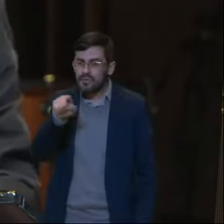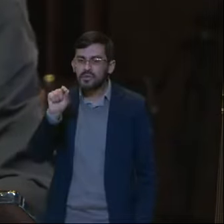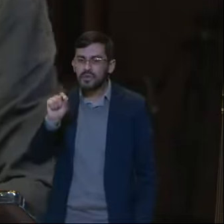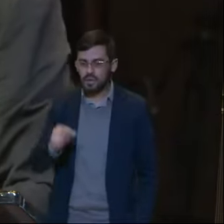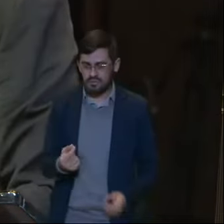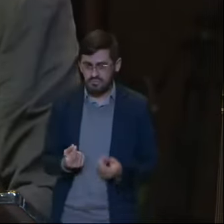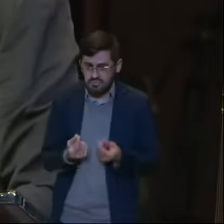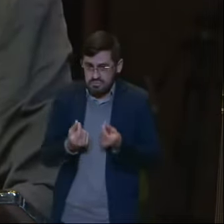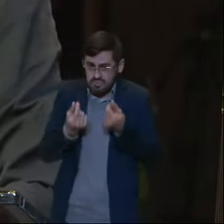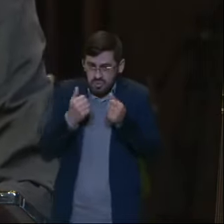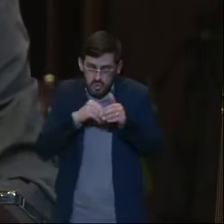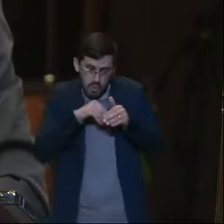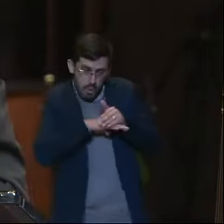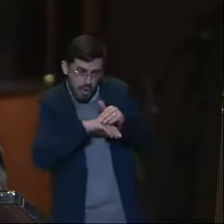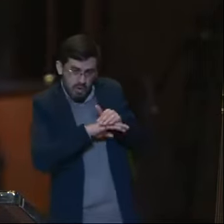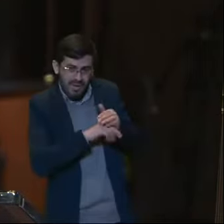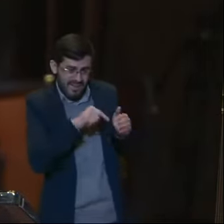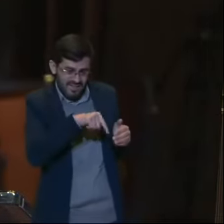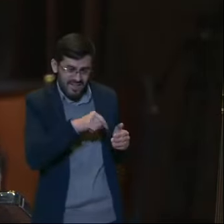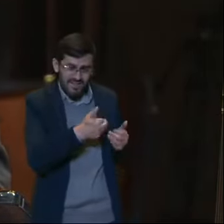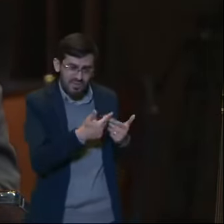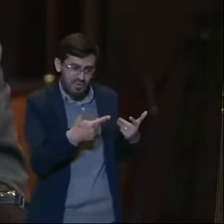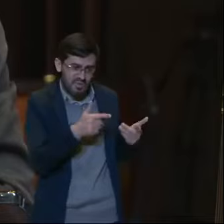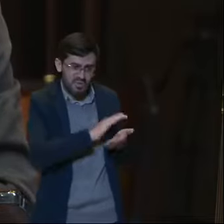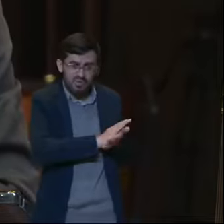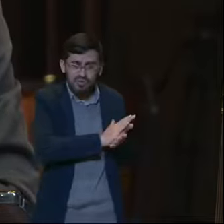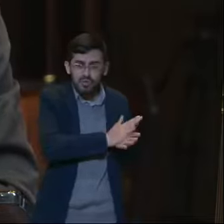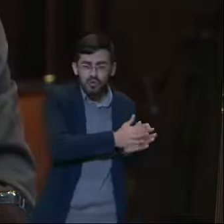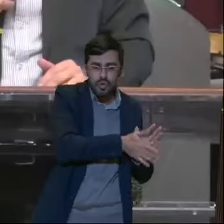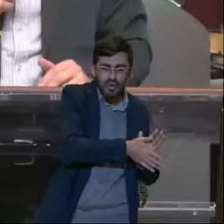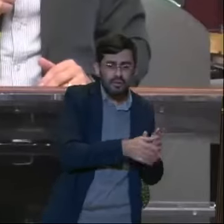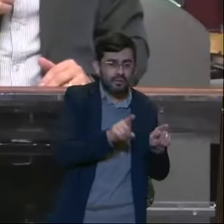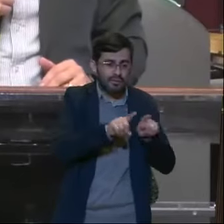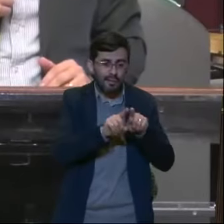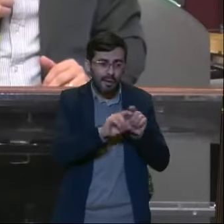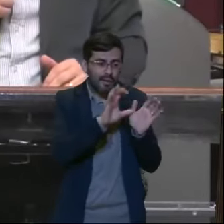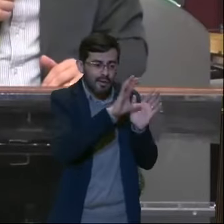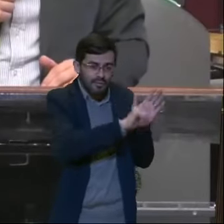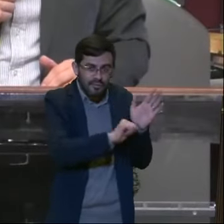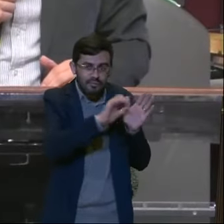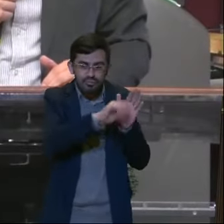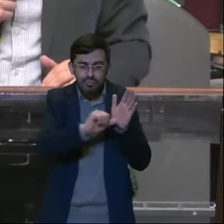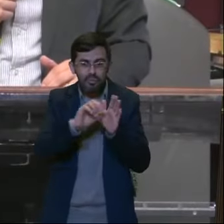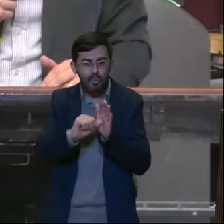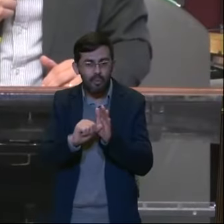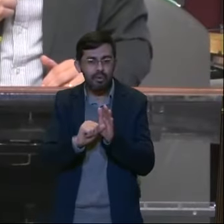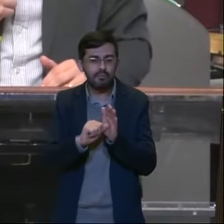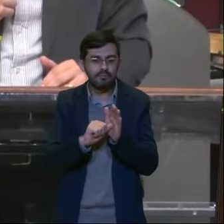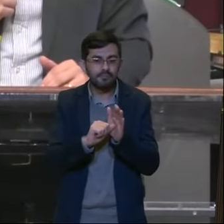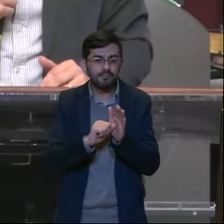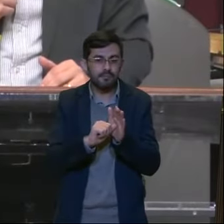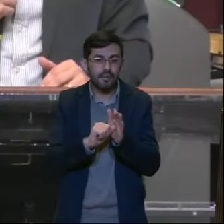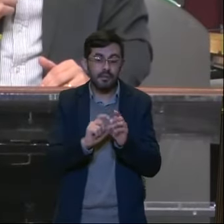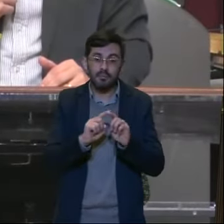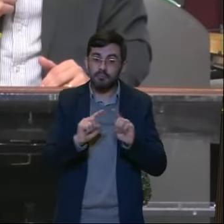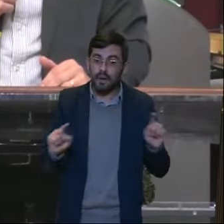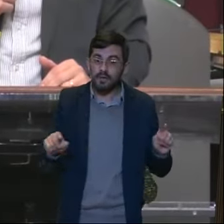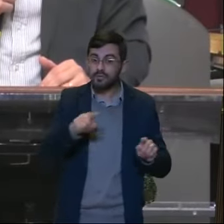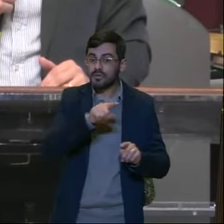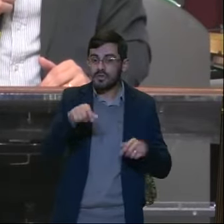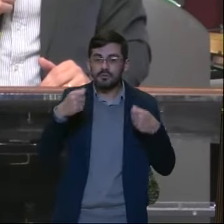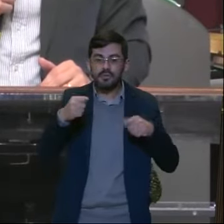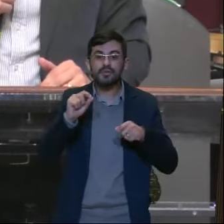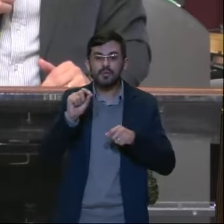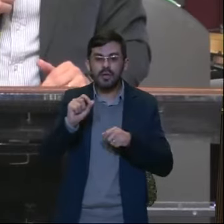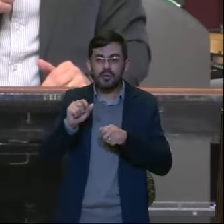terra, onde as traças e a ferrugem corroem, e onde ladrões escavam e roubam. Mas